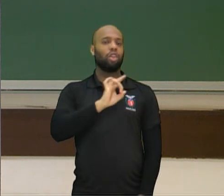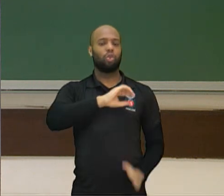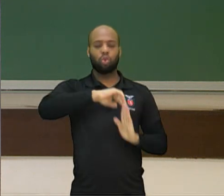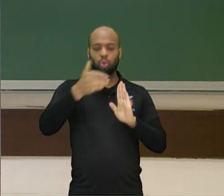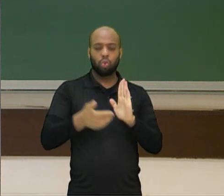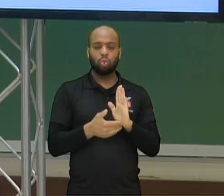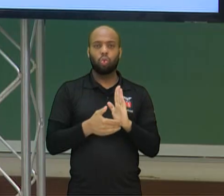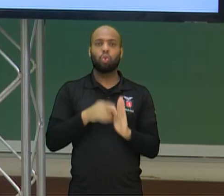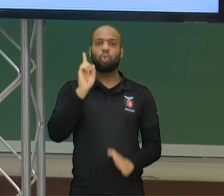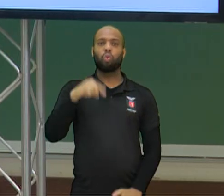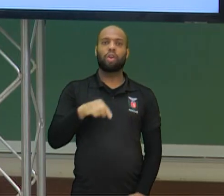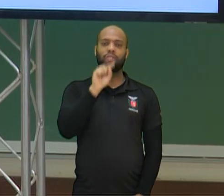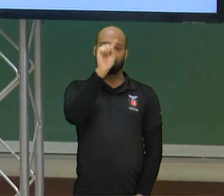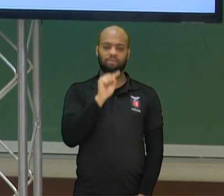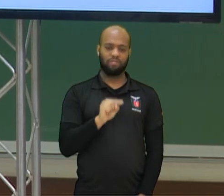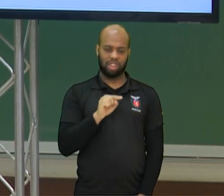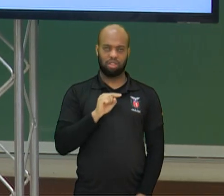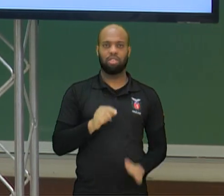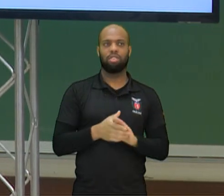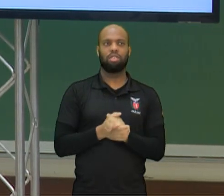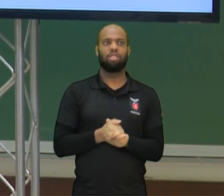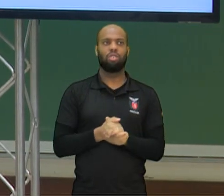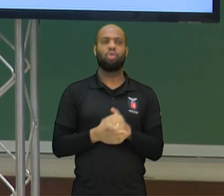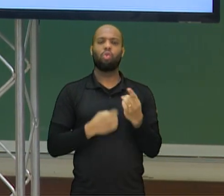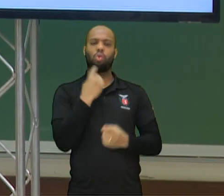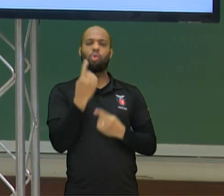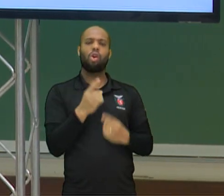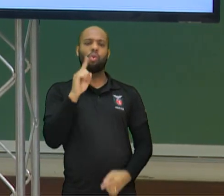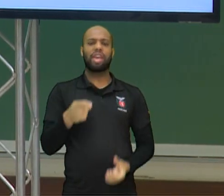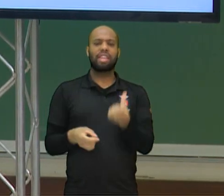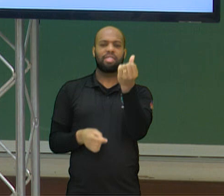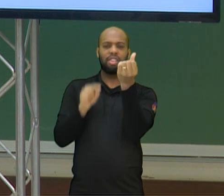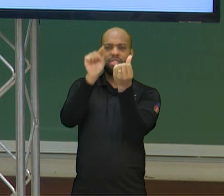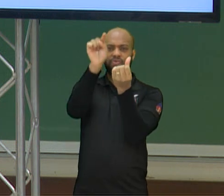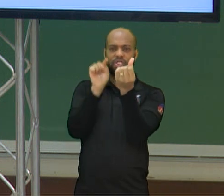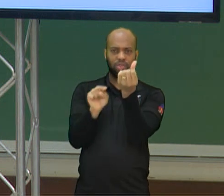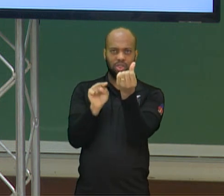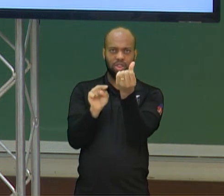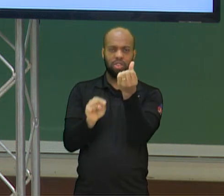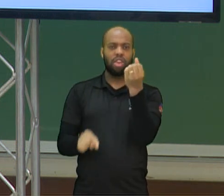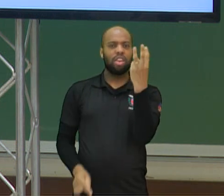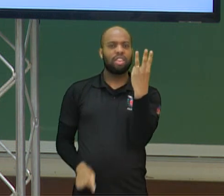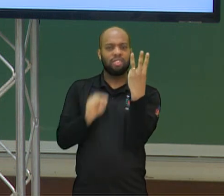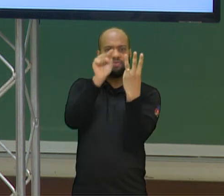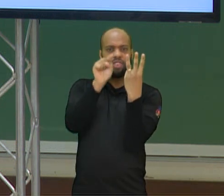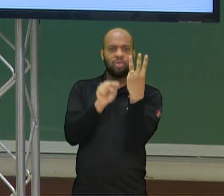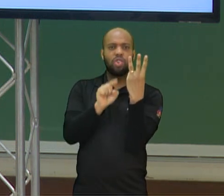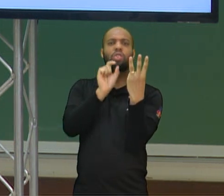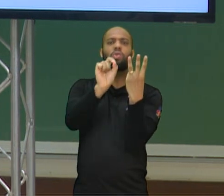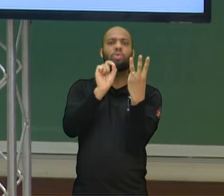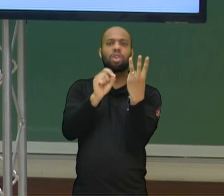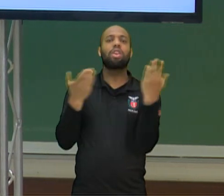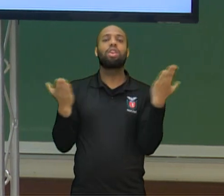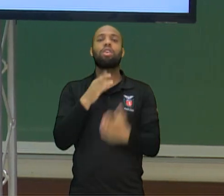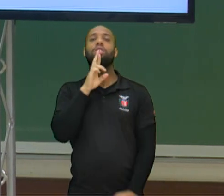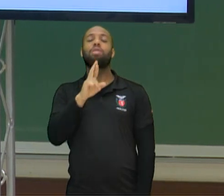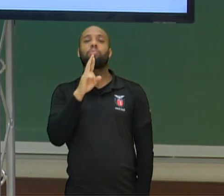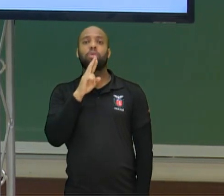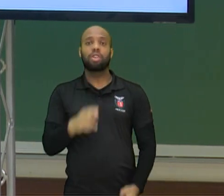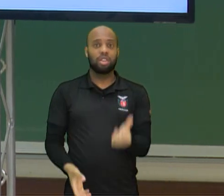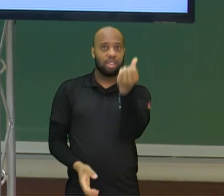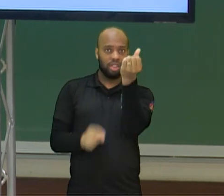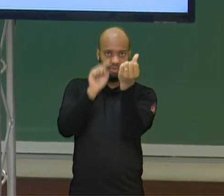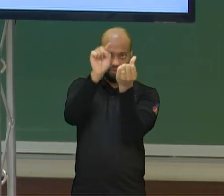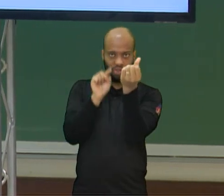fatoriais. Qual que é o fatorial de 6 e qual que é o fatorial de 3? Então, para a gente resolver o fatorial de